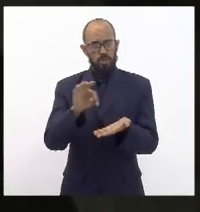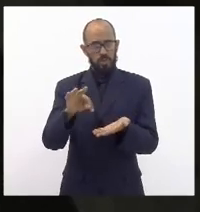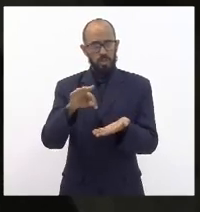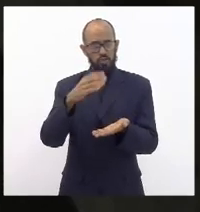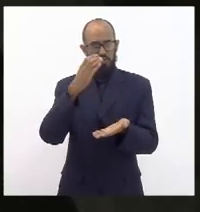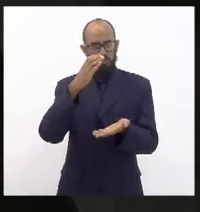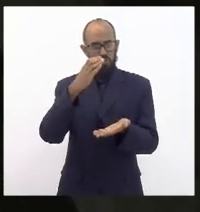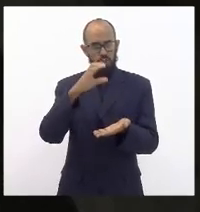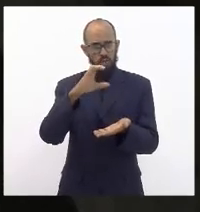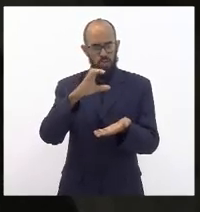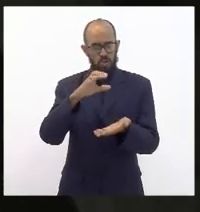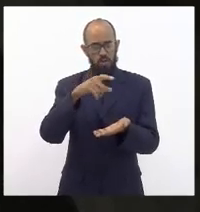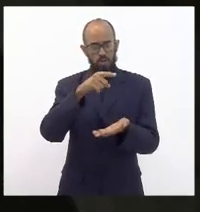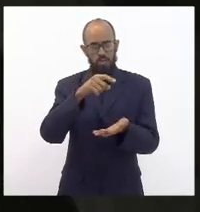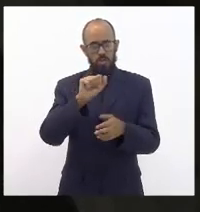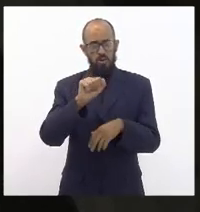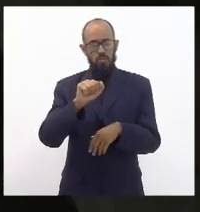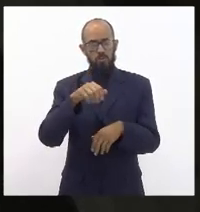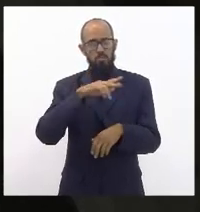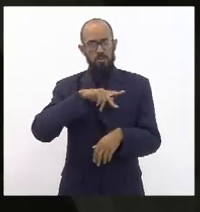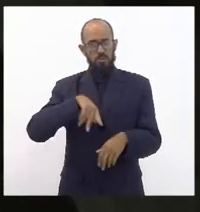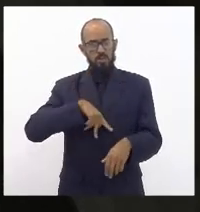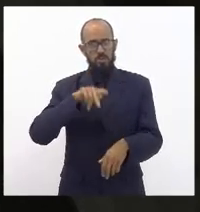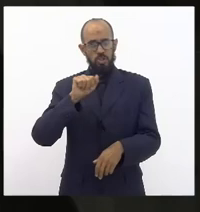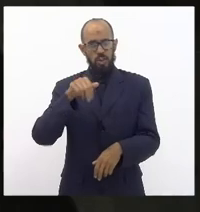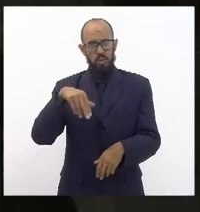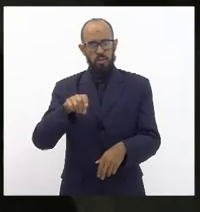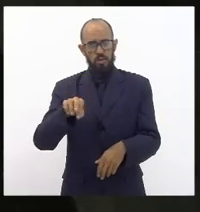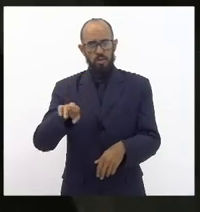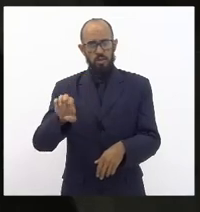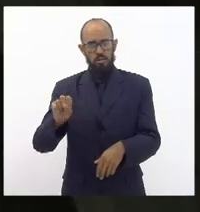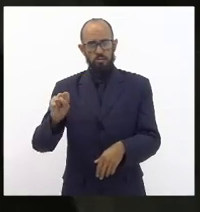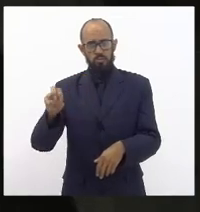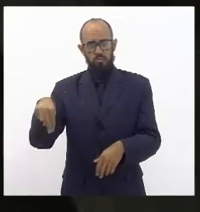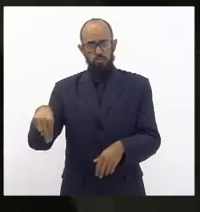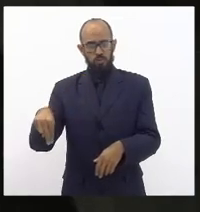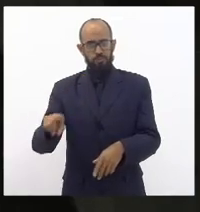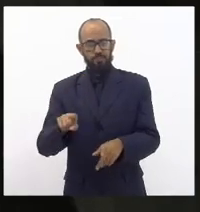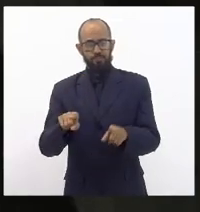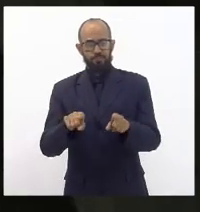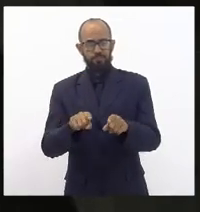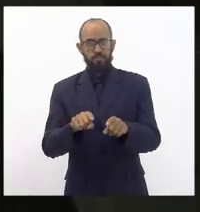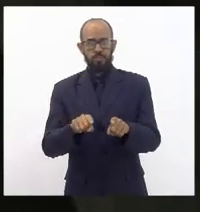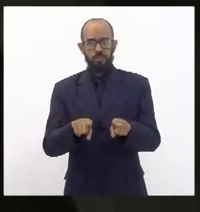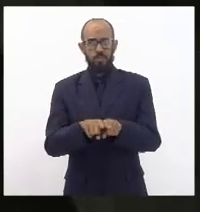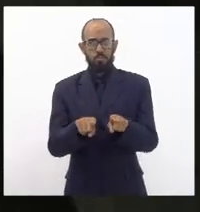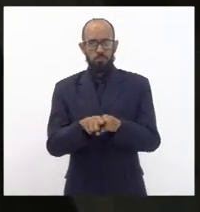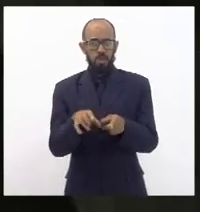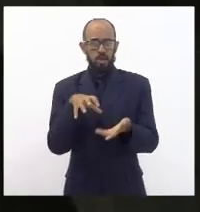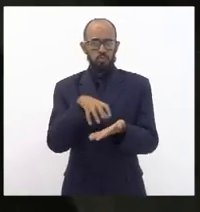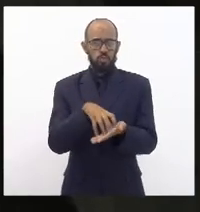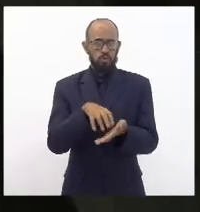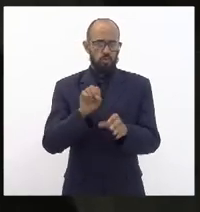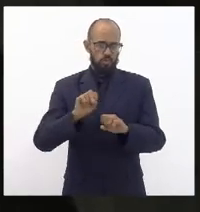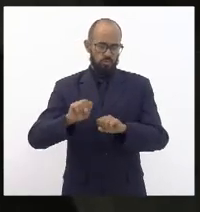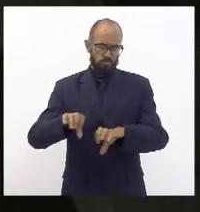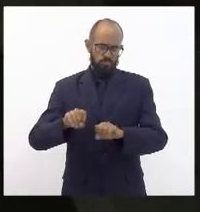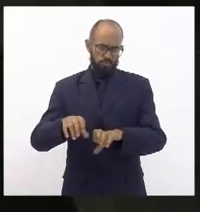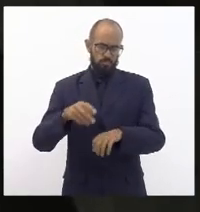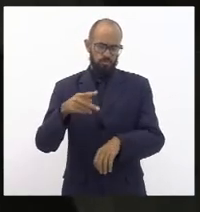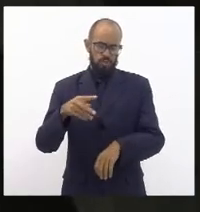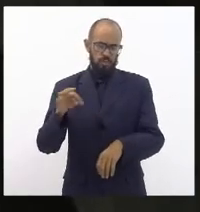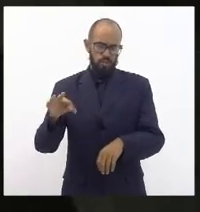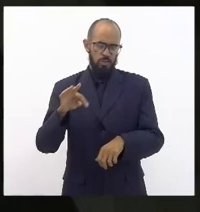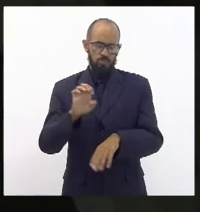Anderson Pipico é que foi no diretório durante quase 20 anos e ao setorial de Educação do PT Estadual